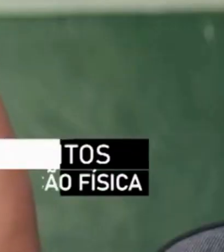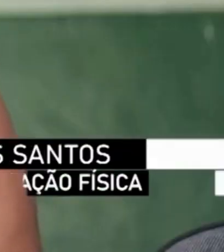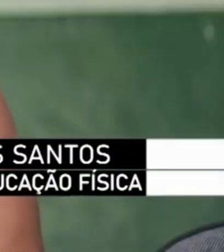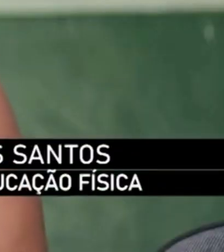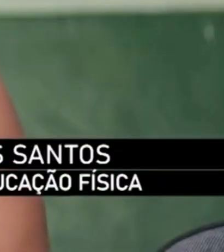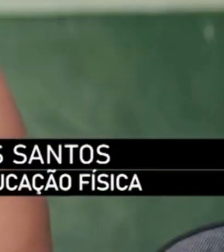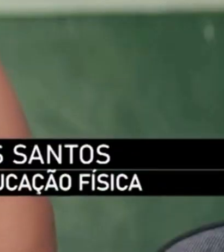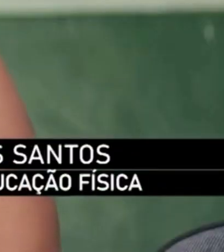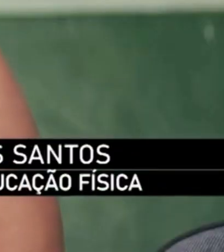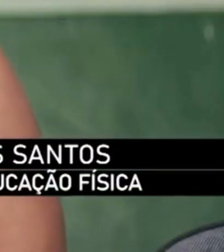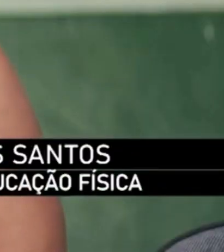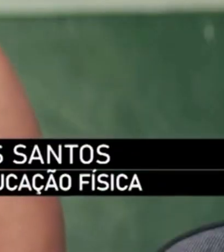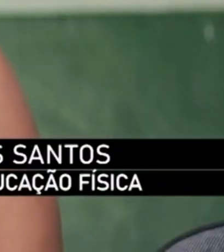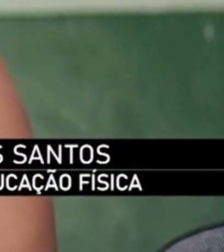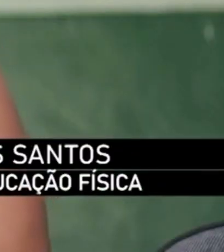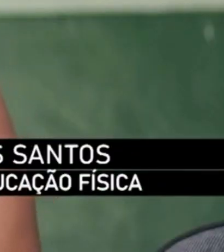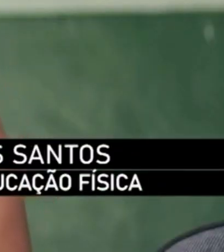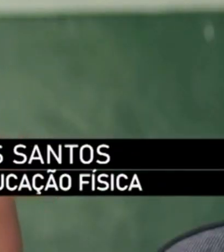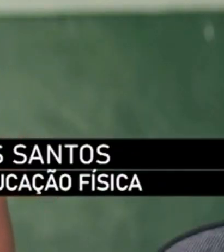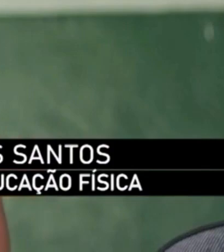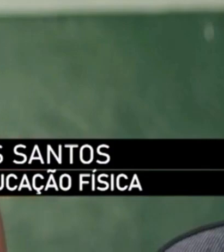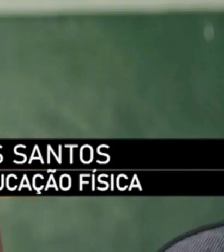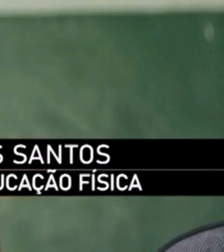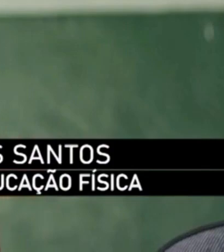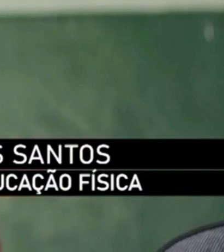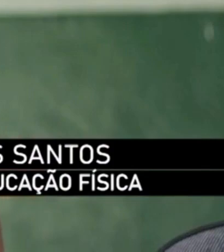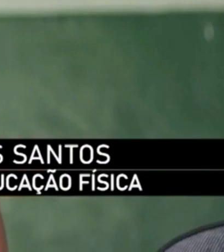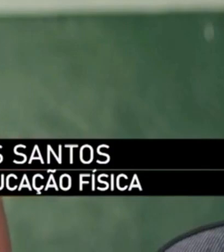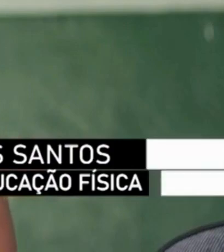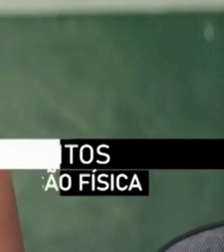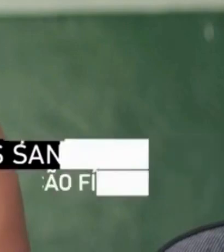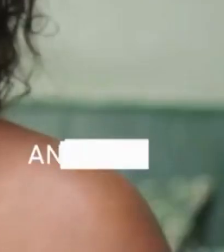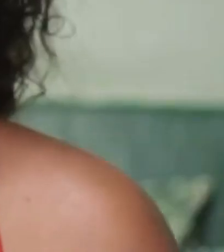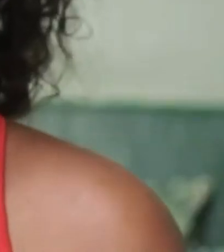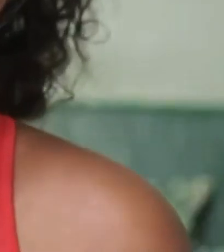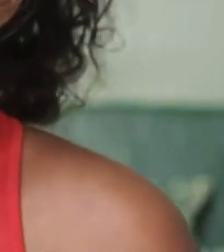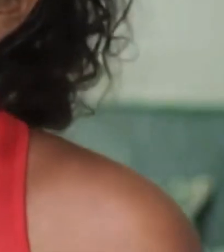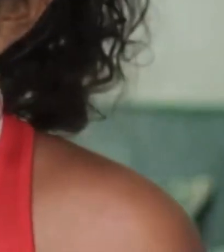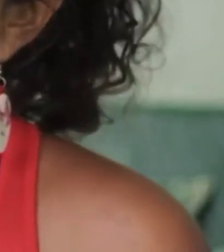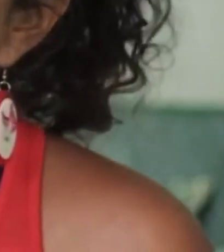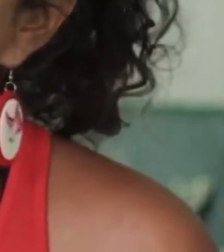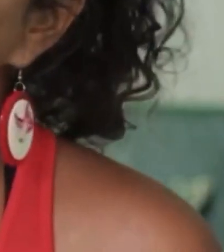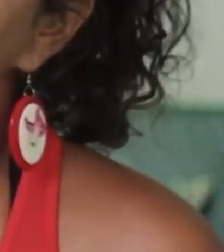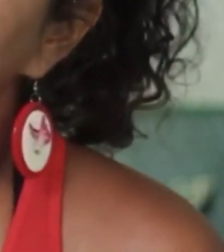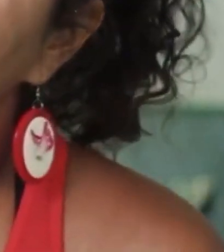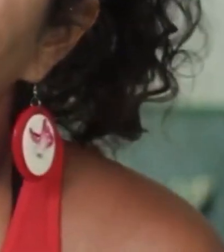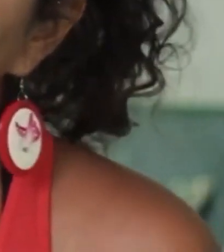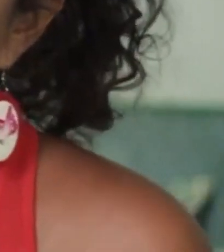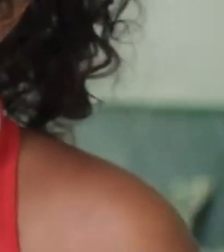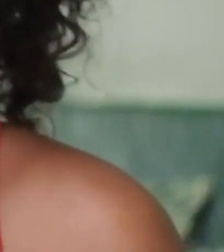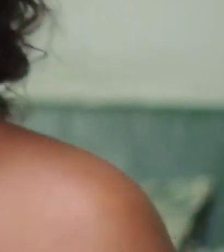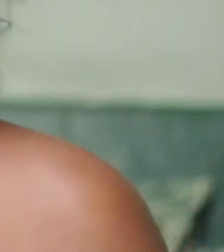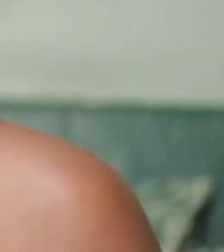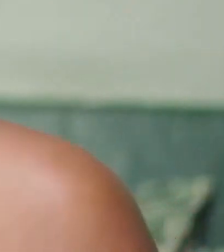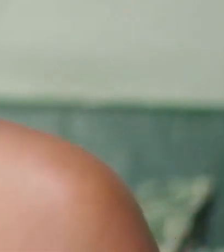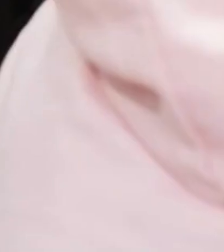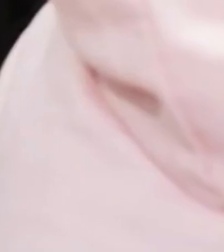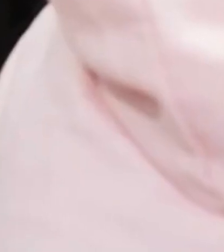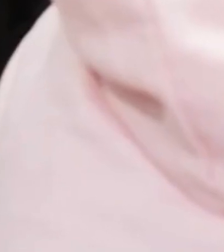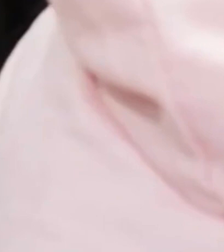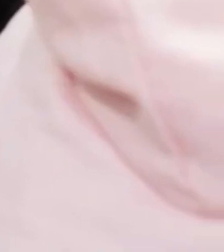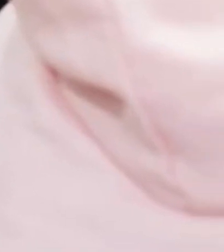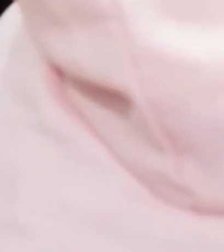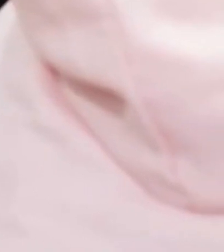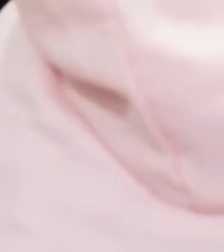ano, como ele já começa a ter um pouco de opinião formada, né, de saber um pouco o que quer e o que não quer,